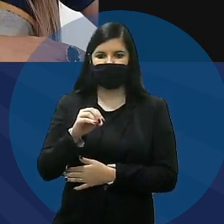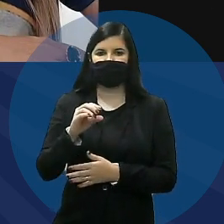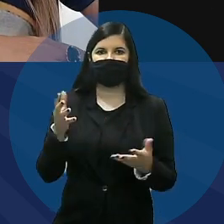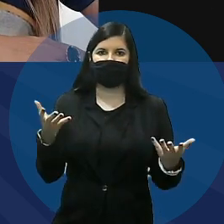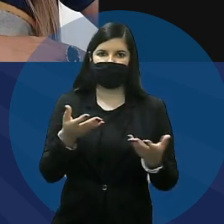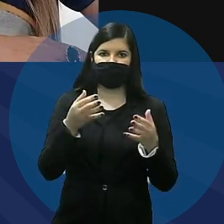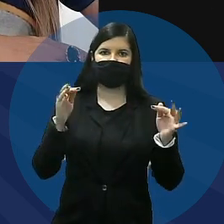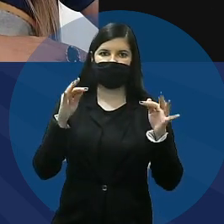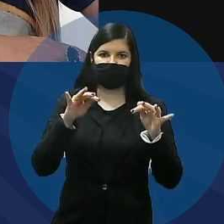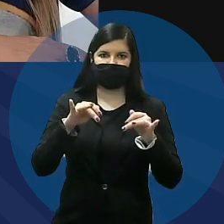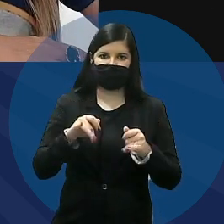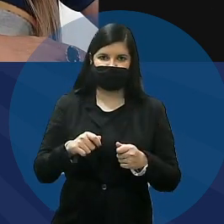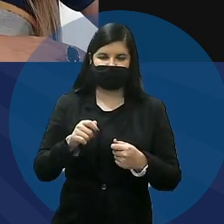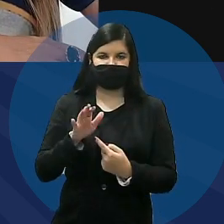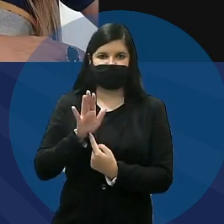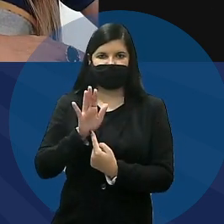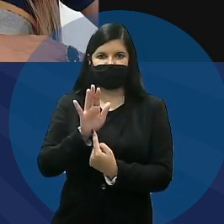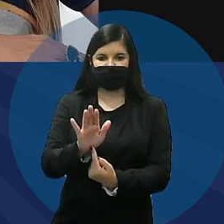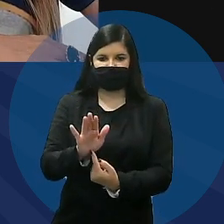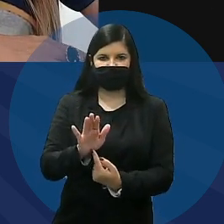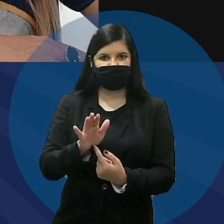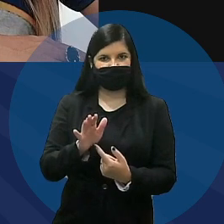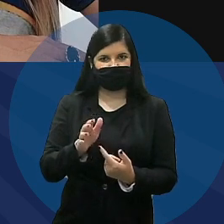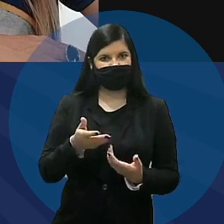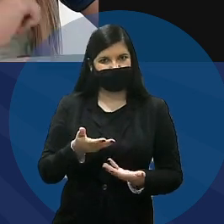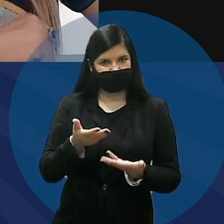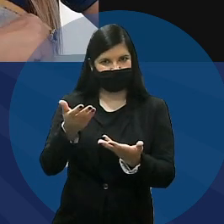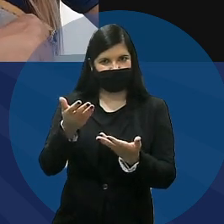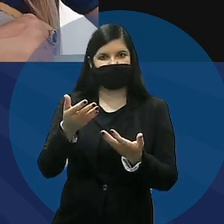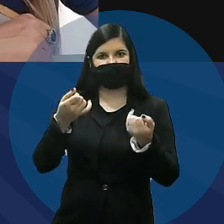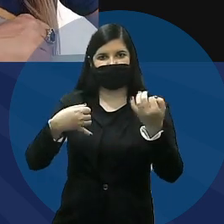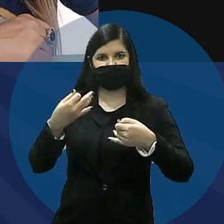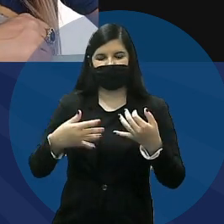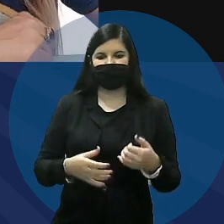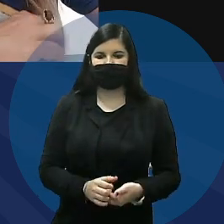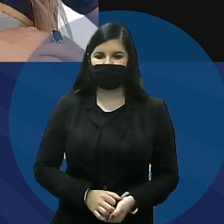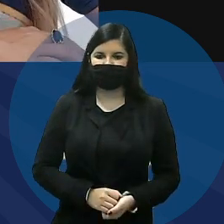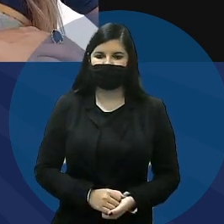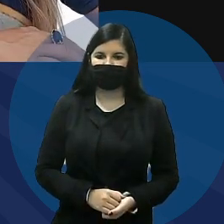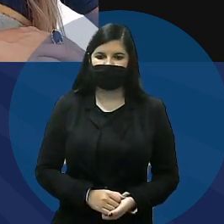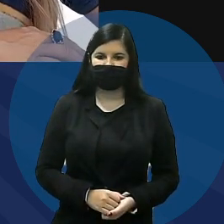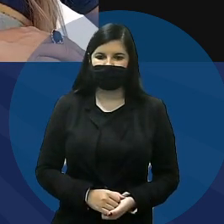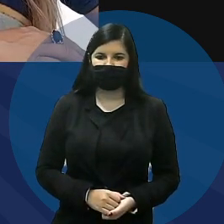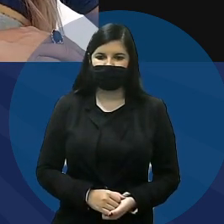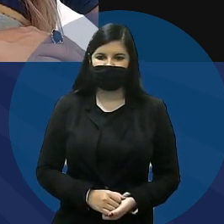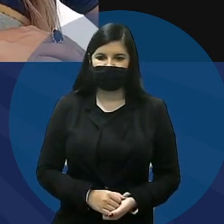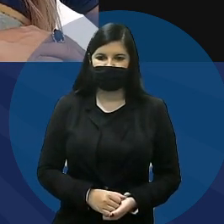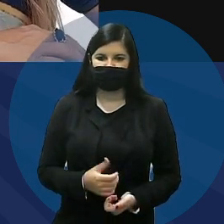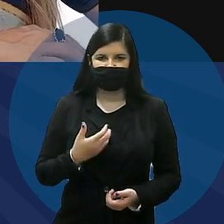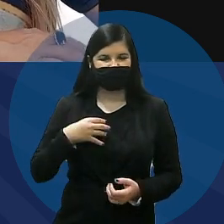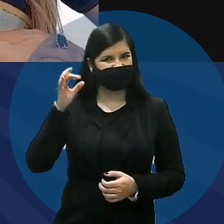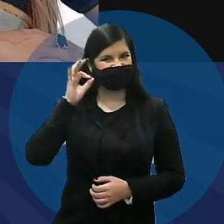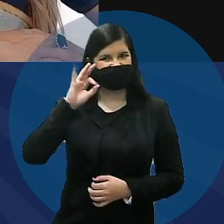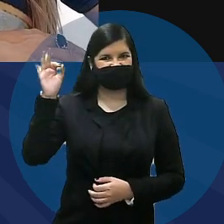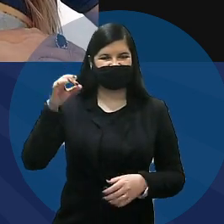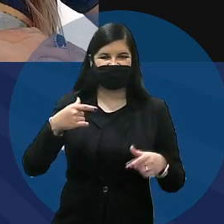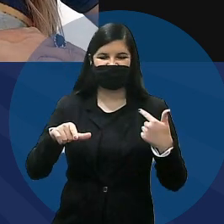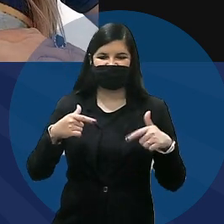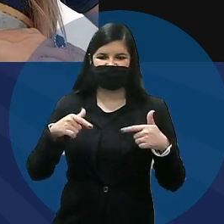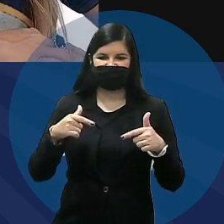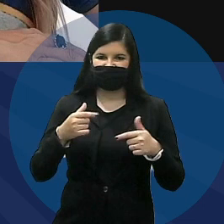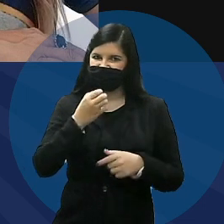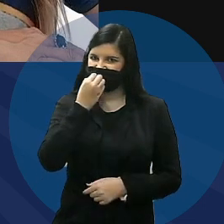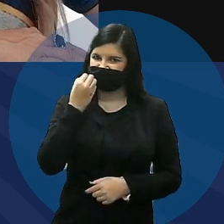Encerro a apresentação, passo a palavra para vocês. Parabéns, professor, excelente trabalho, é muito